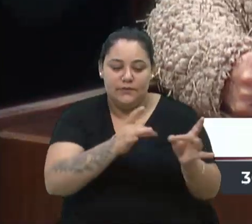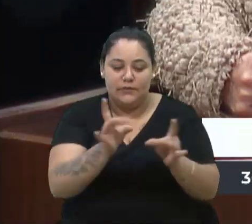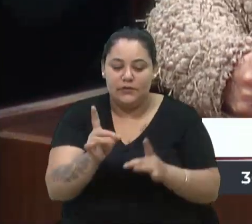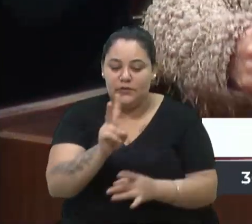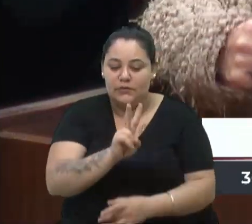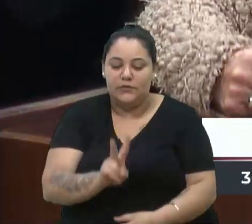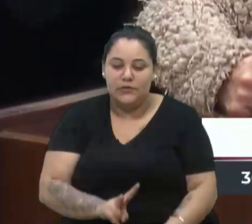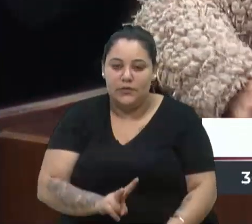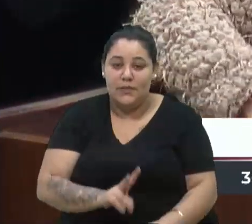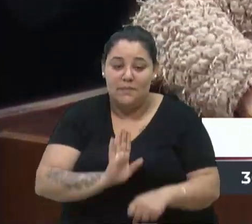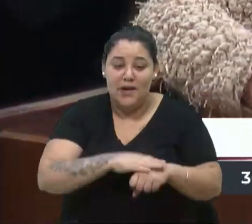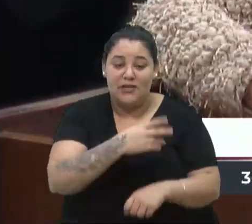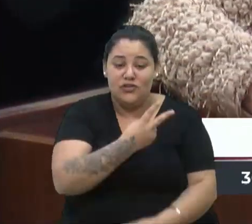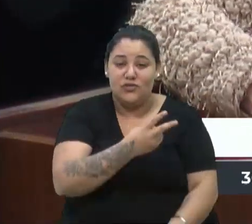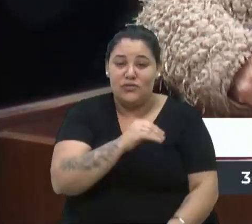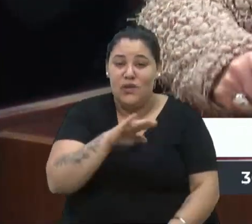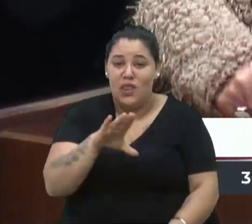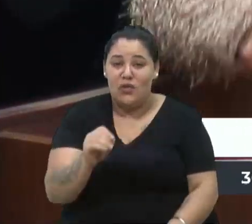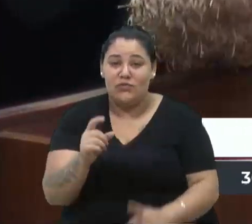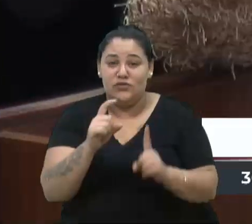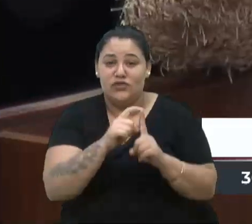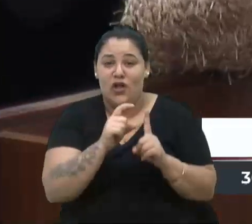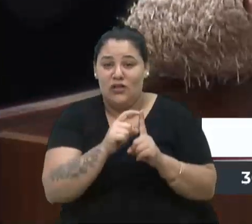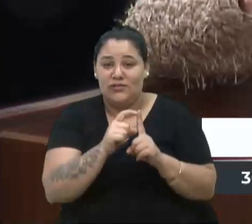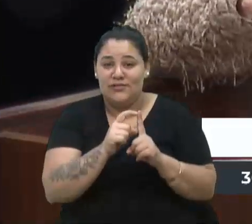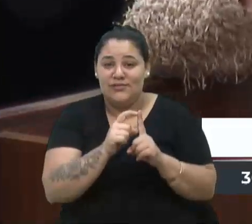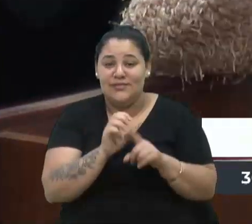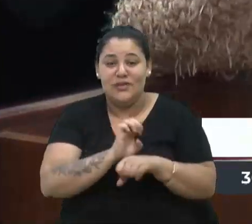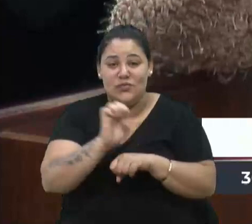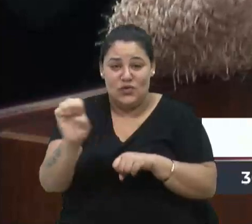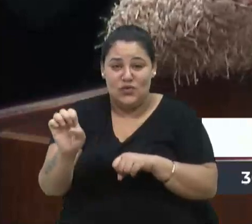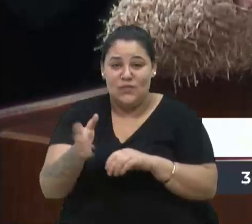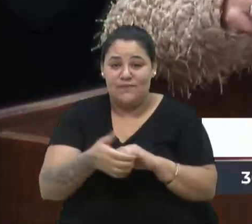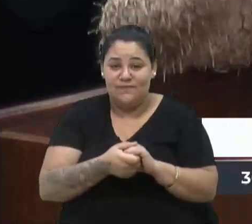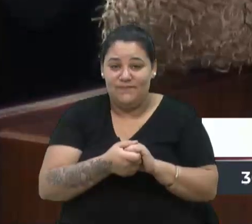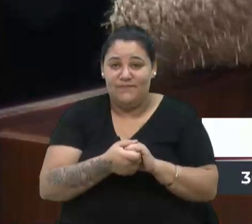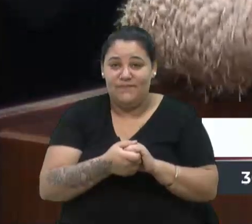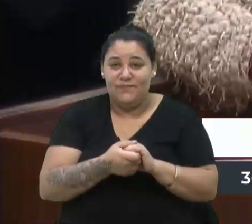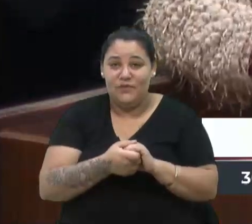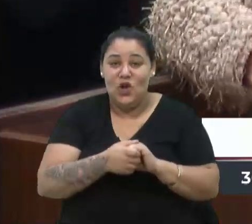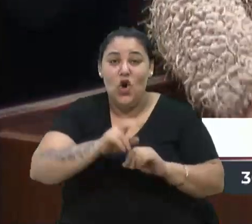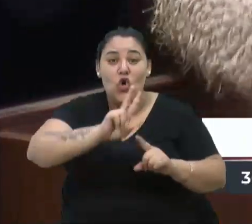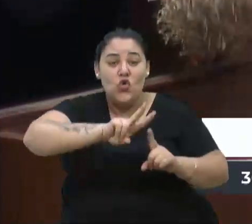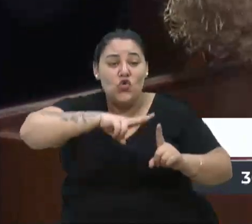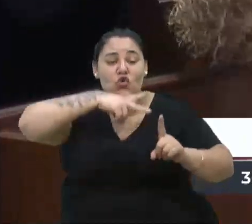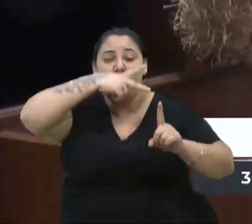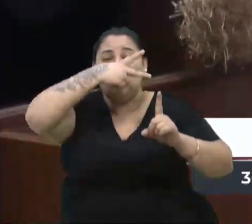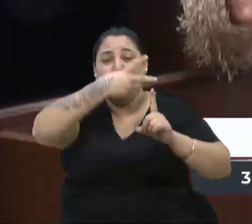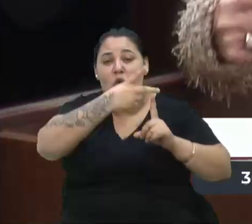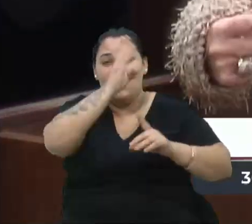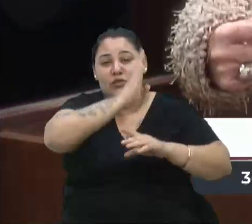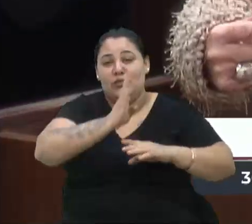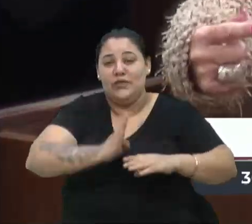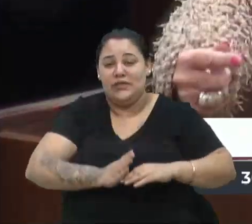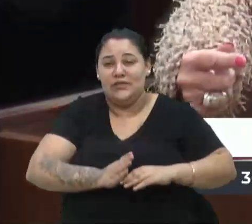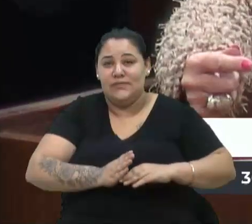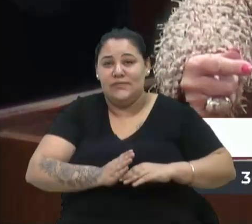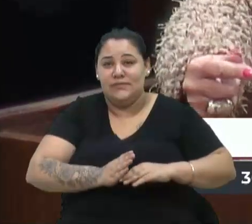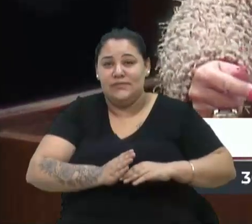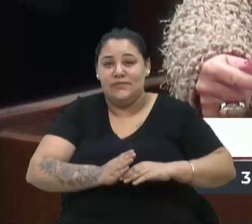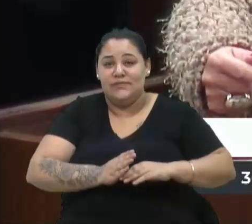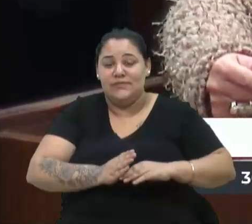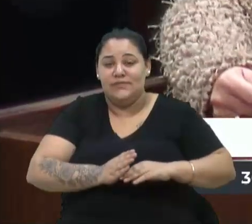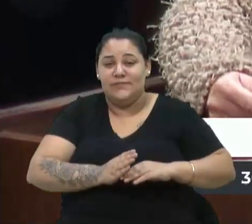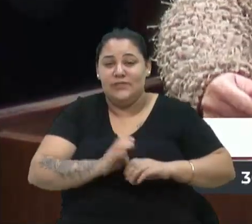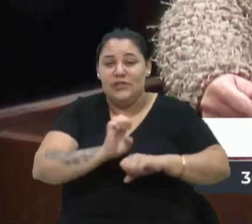dólares. Exportou. Mais que o dobro que o Brasil exportou para lá.